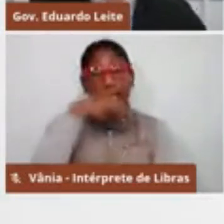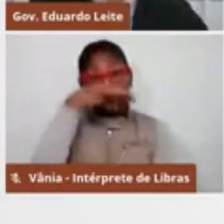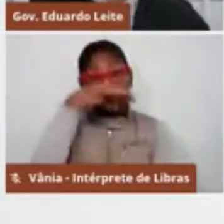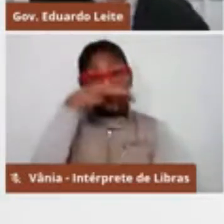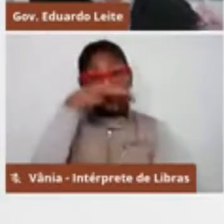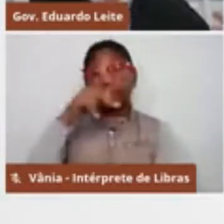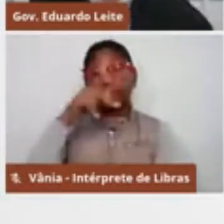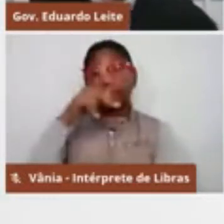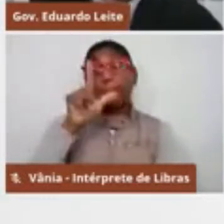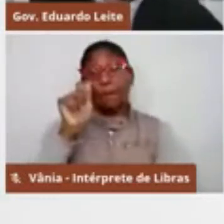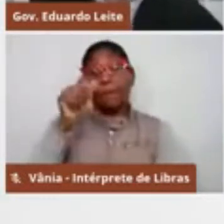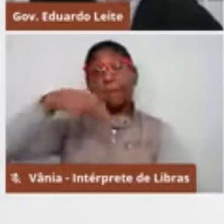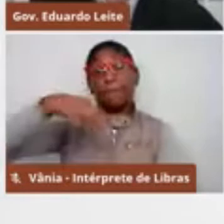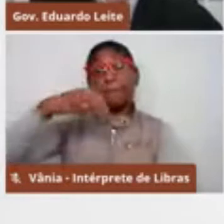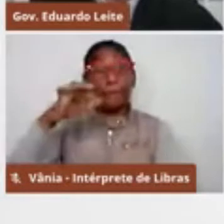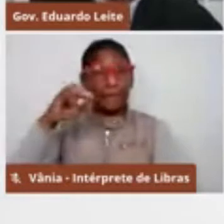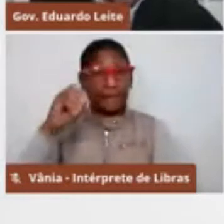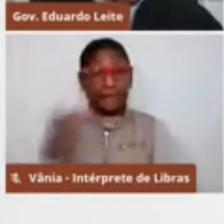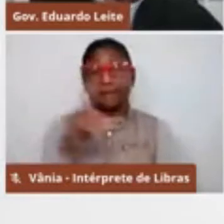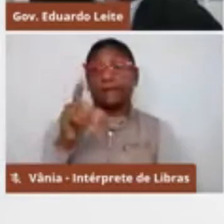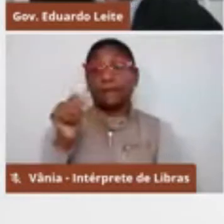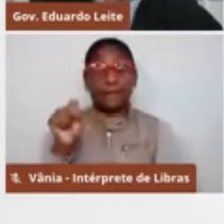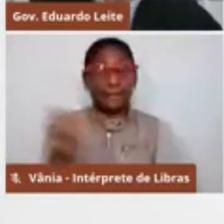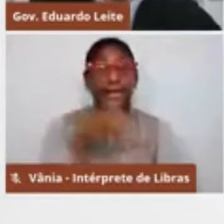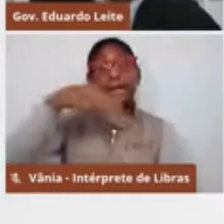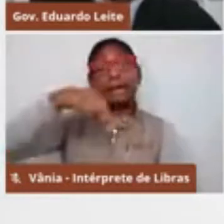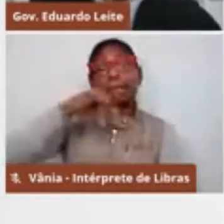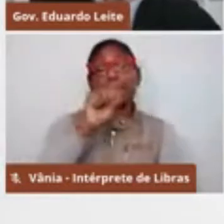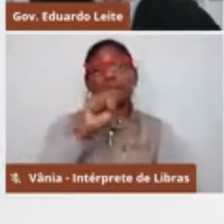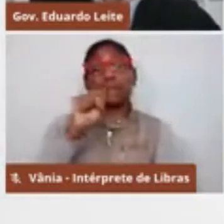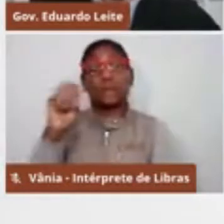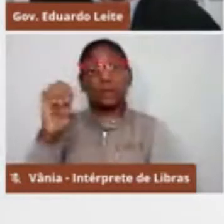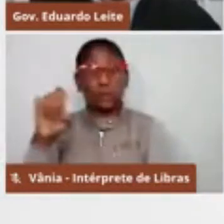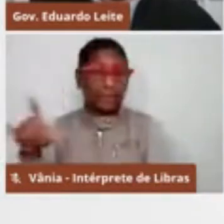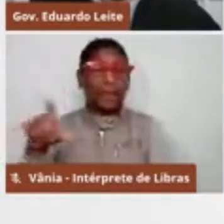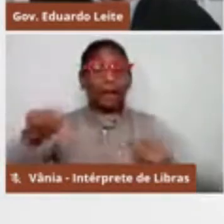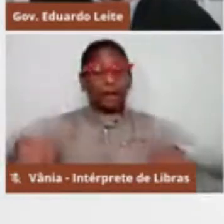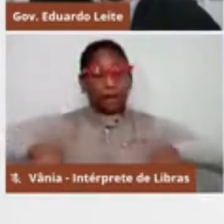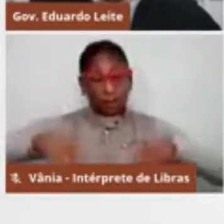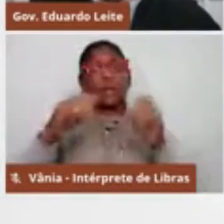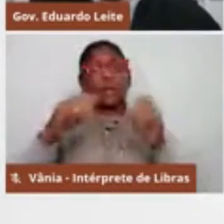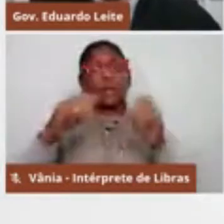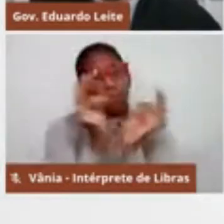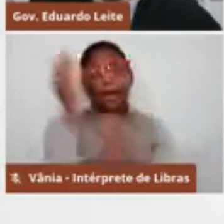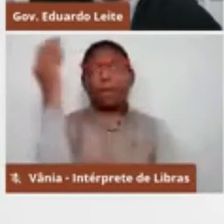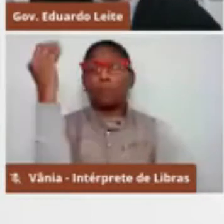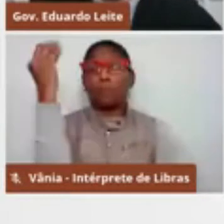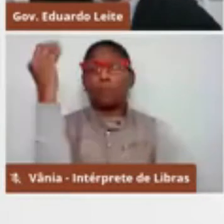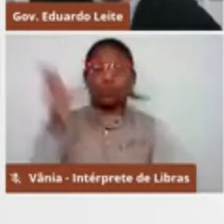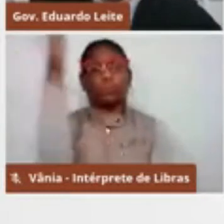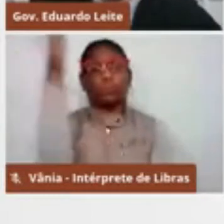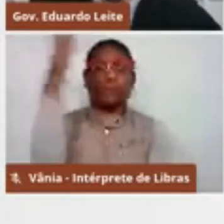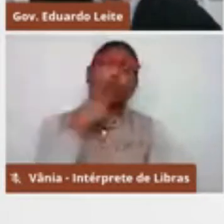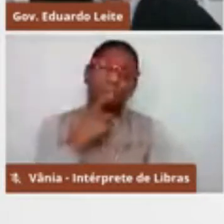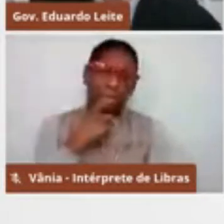E regiões que não tiveram recursos e que também ficam na bandeira vermelha, Capão da Canoa, Taquara, Canoas e Porto Alegre. Mas é importante a gente